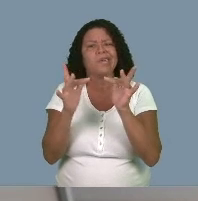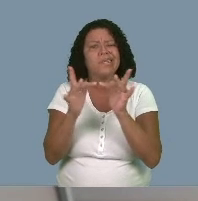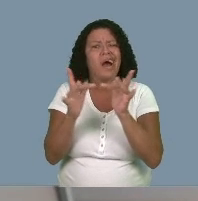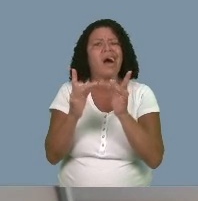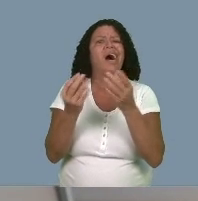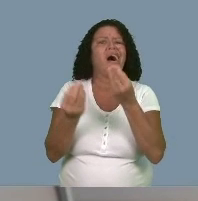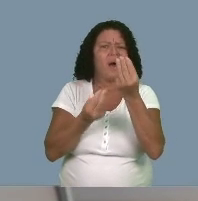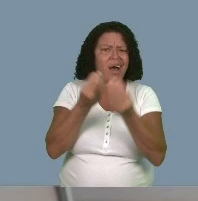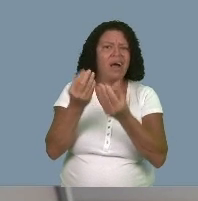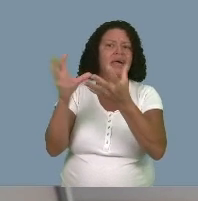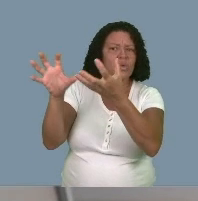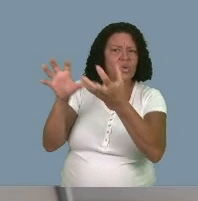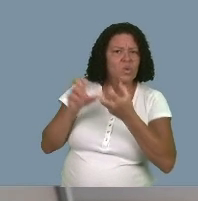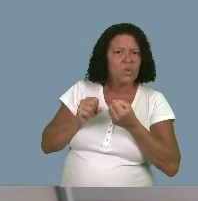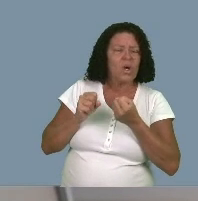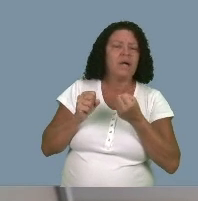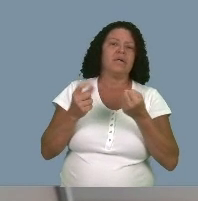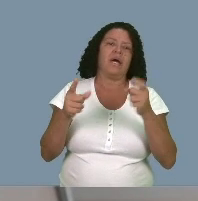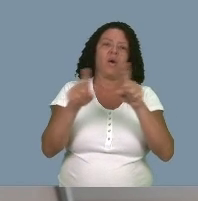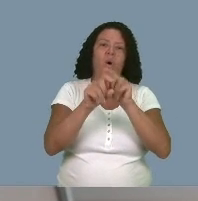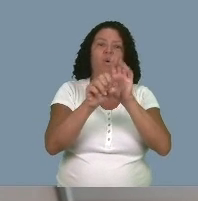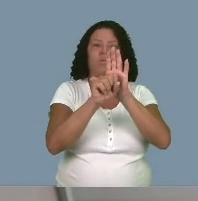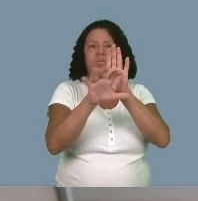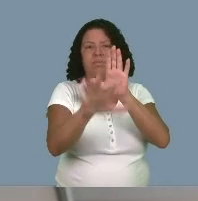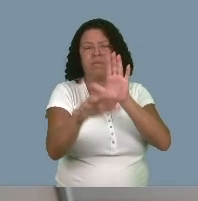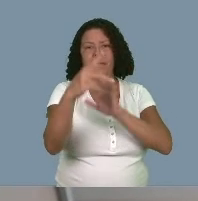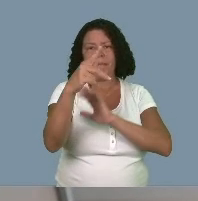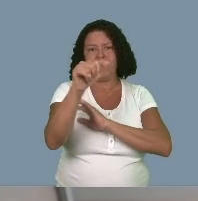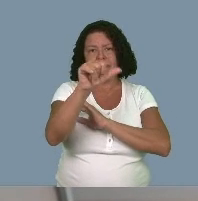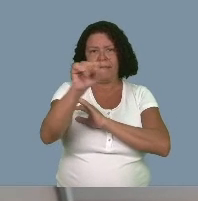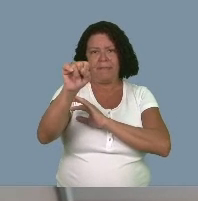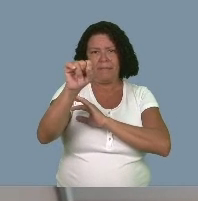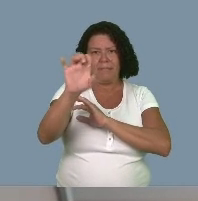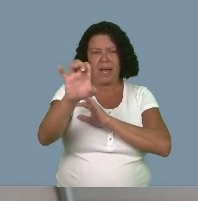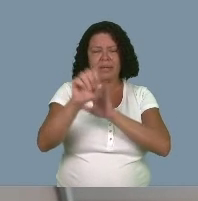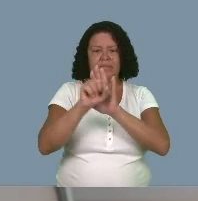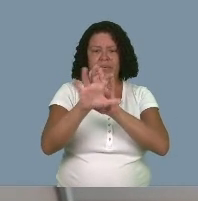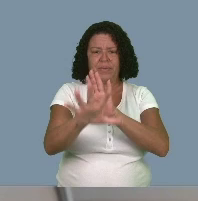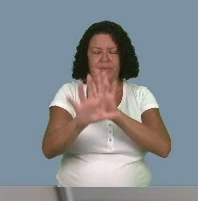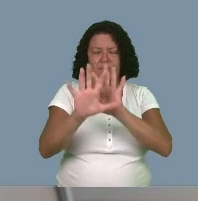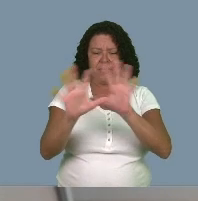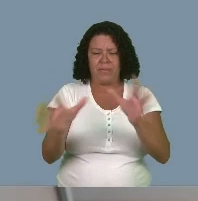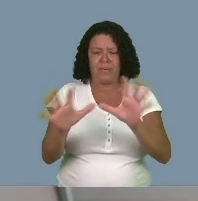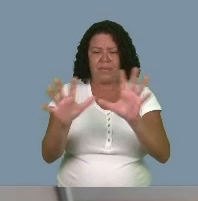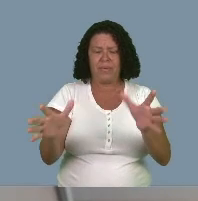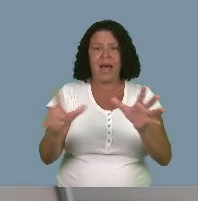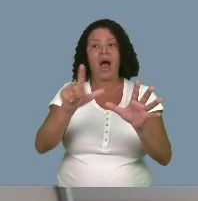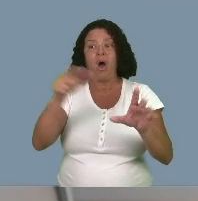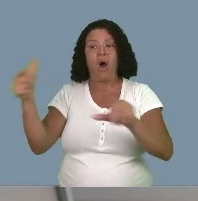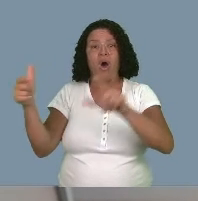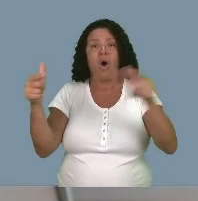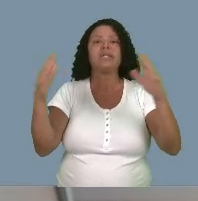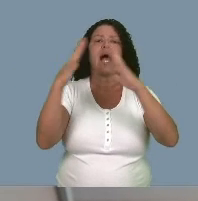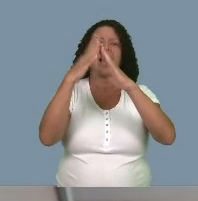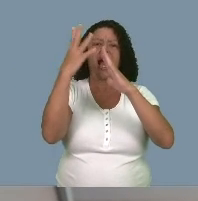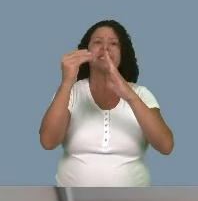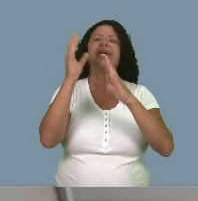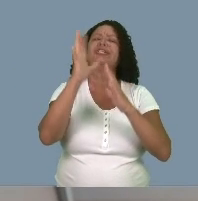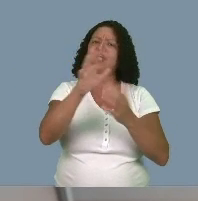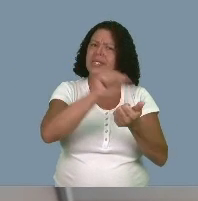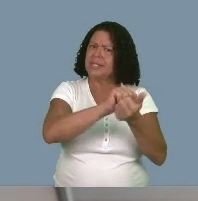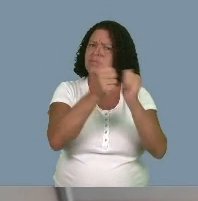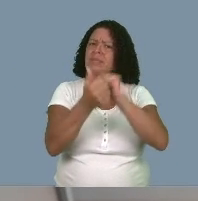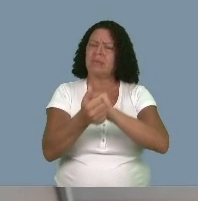ali recebendo o passe, né? O que não significa e não desmerece todas as outras casas que já se adaptaram e se